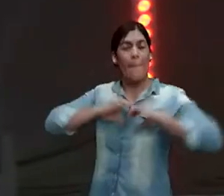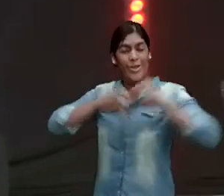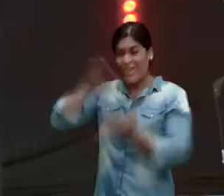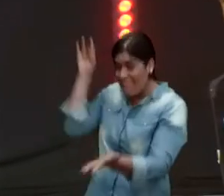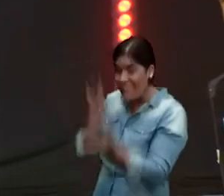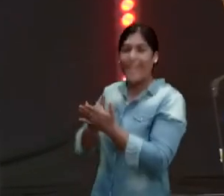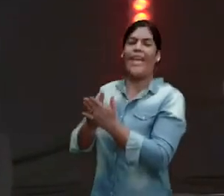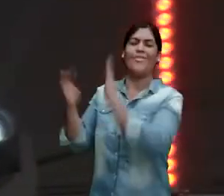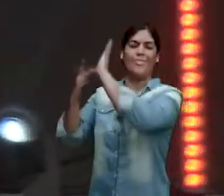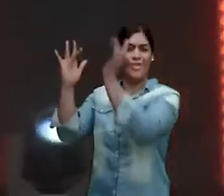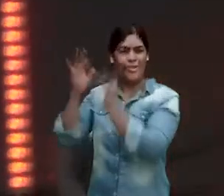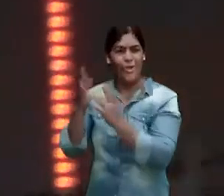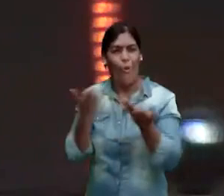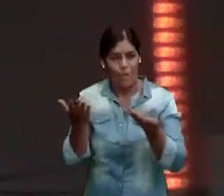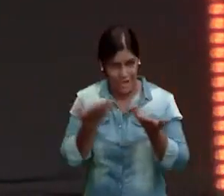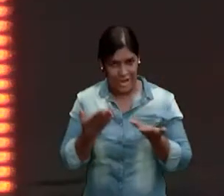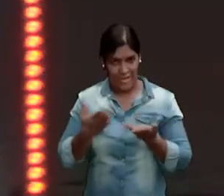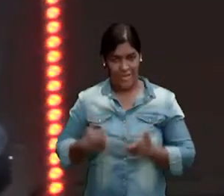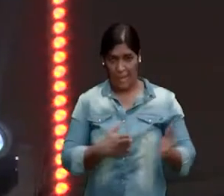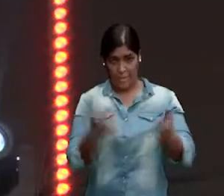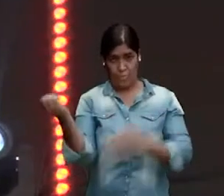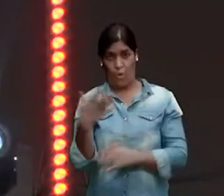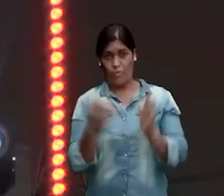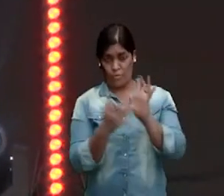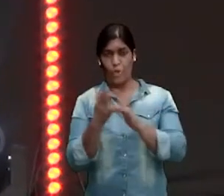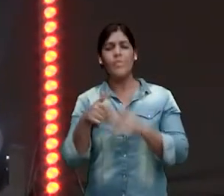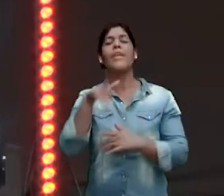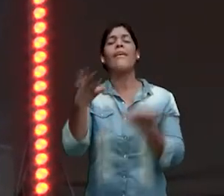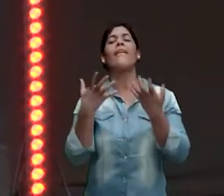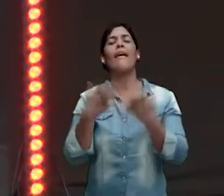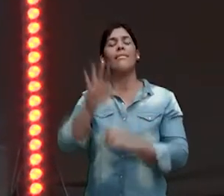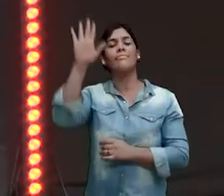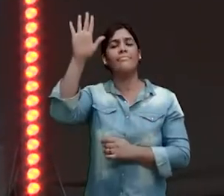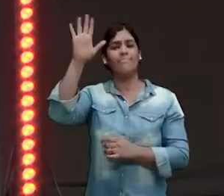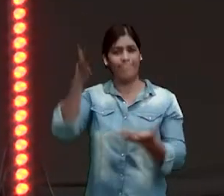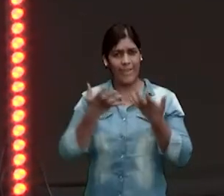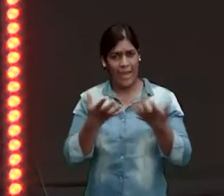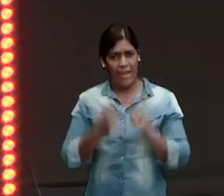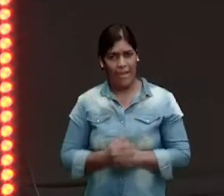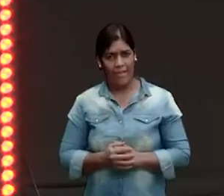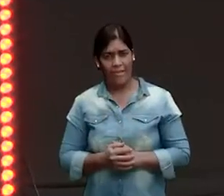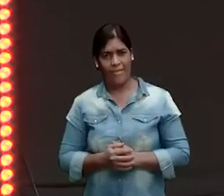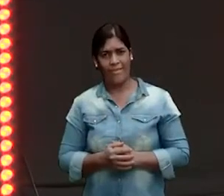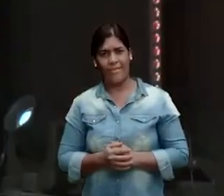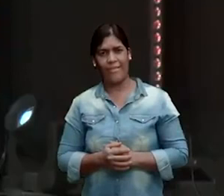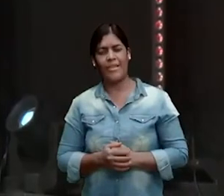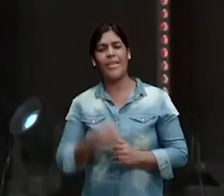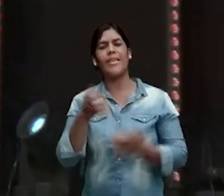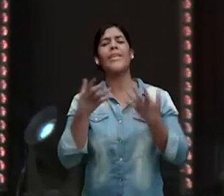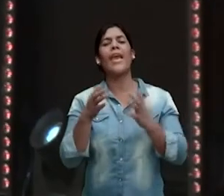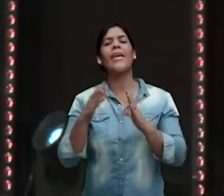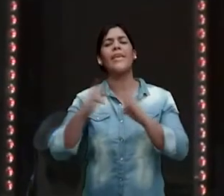verdade quem hoje quer começar um novo caminho com ele quem quer quem quer Quem casa quer quem